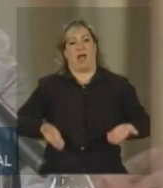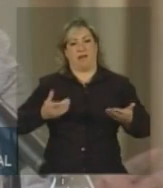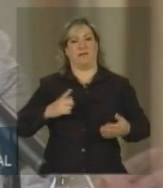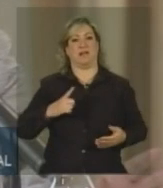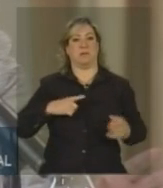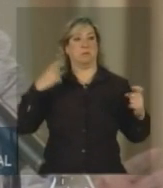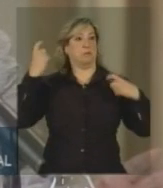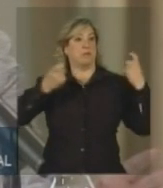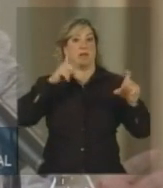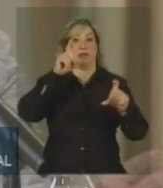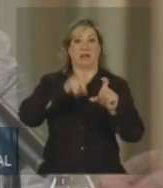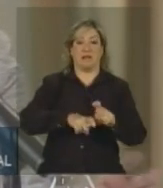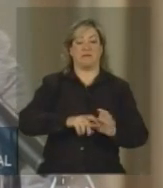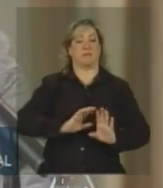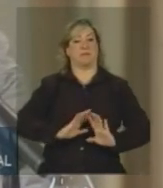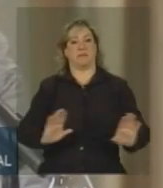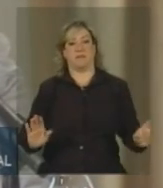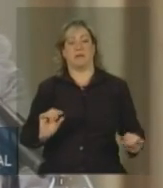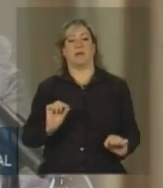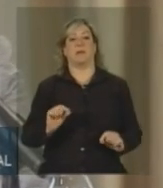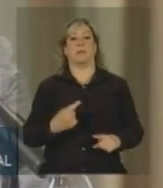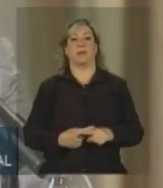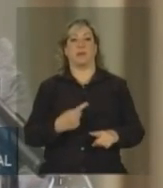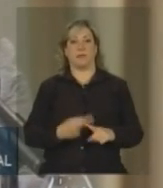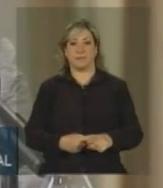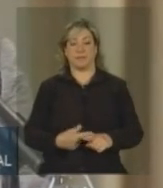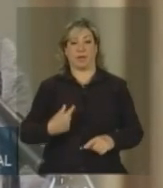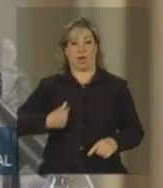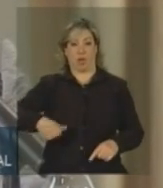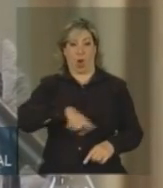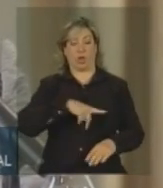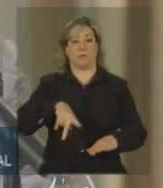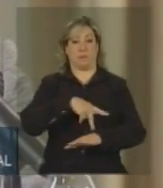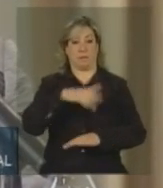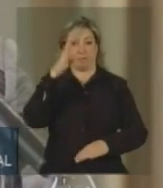Nós somos um dos países com a mais elevada